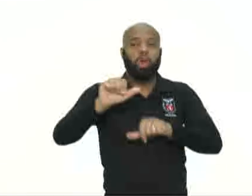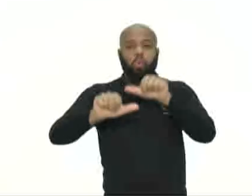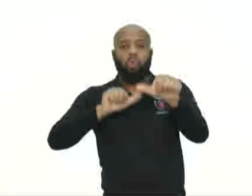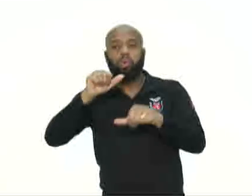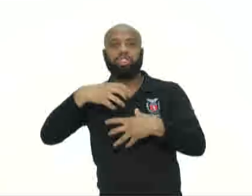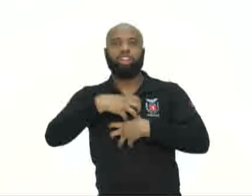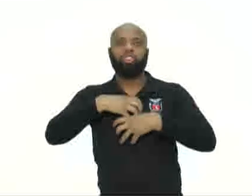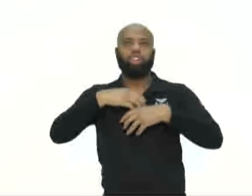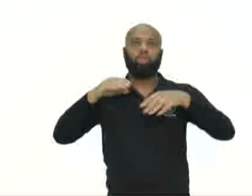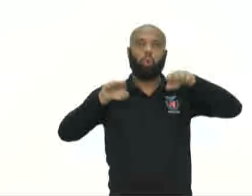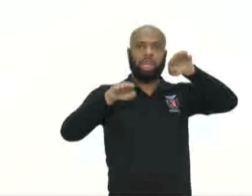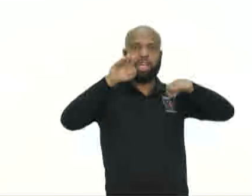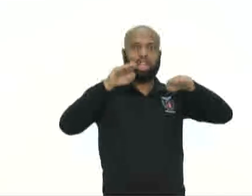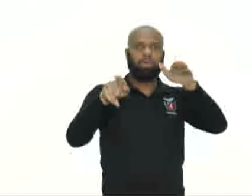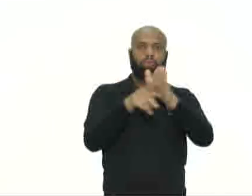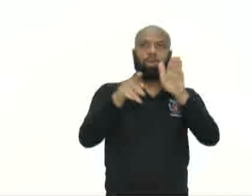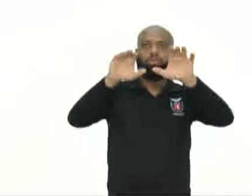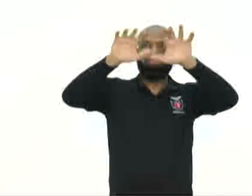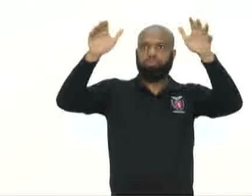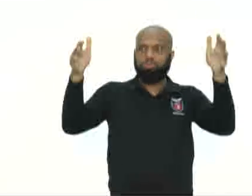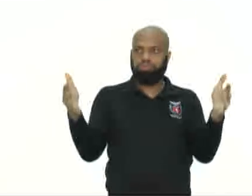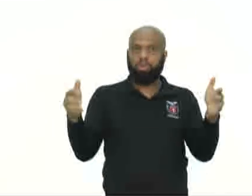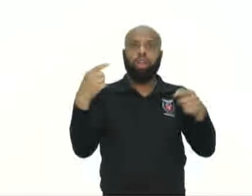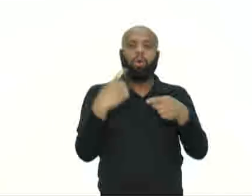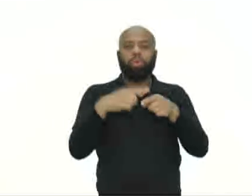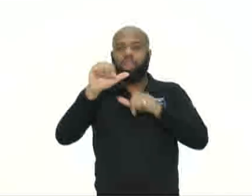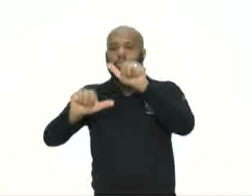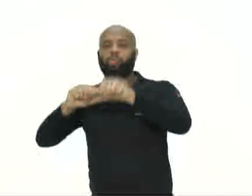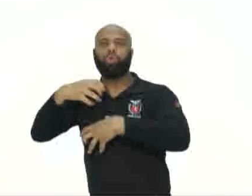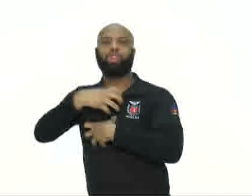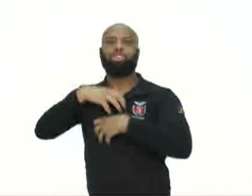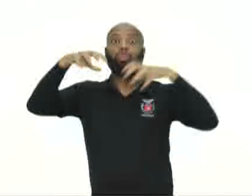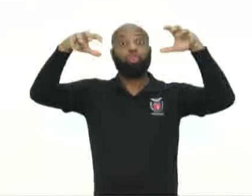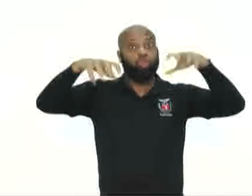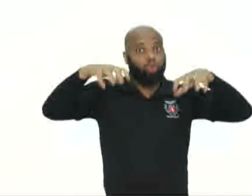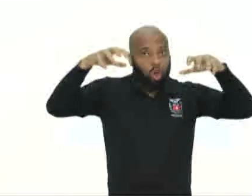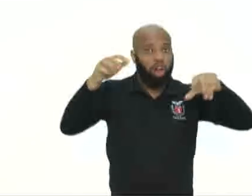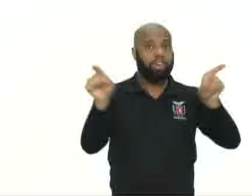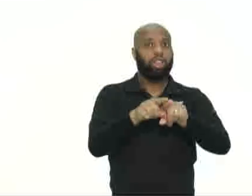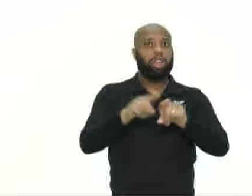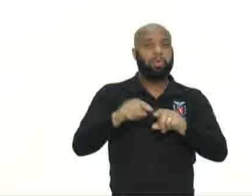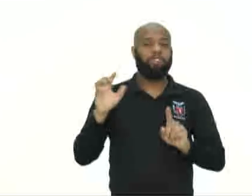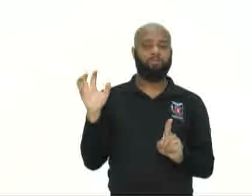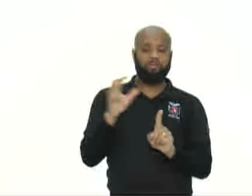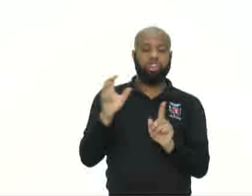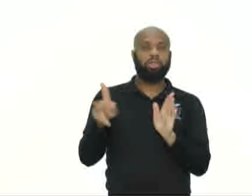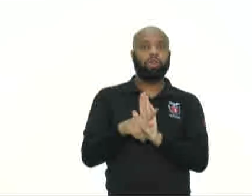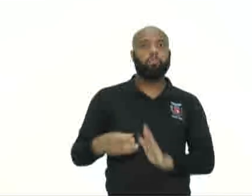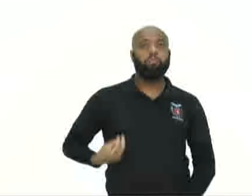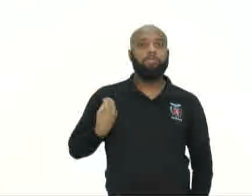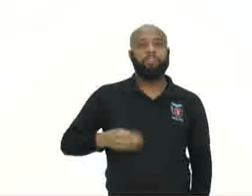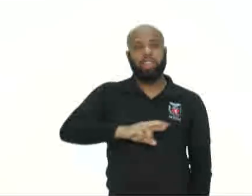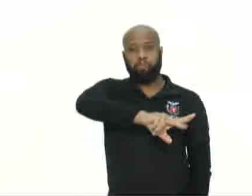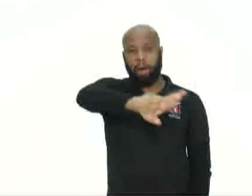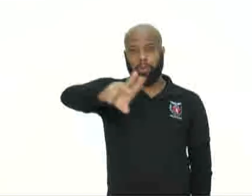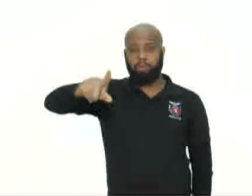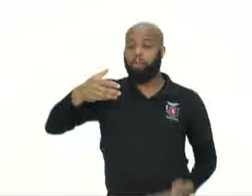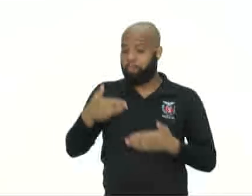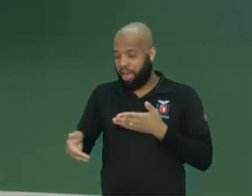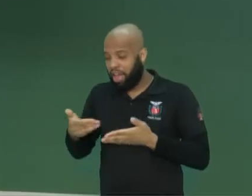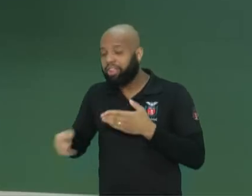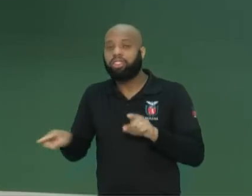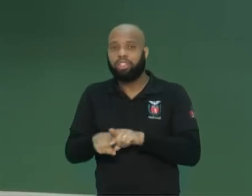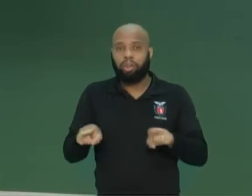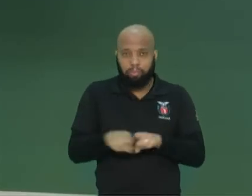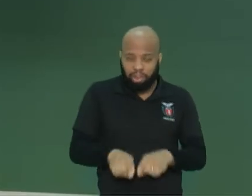atmosfera, alterando, por exemplo, o regime da chuva, afetando a vida, né, aquilo que nós falamos de biodiversidade,